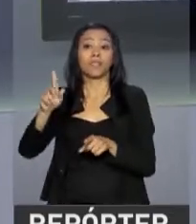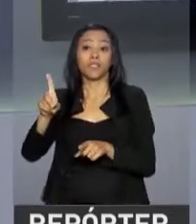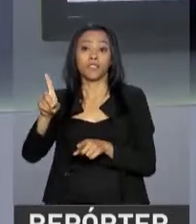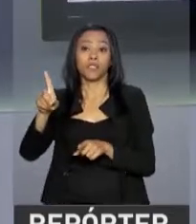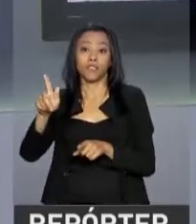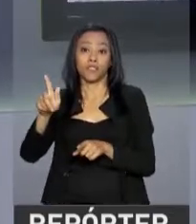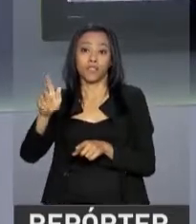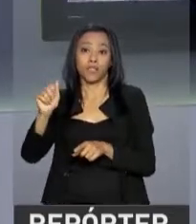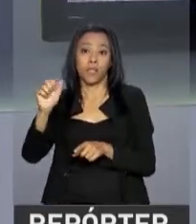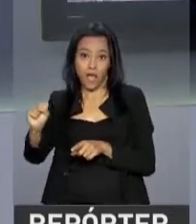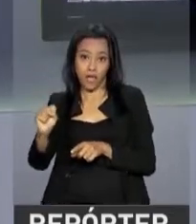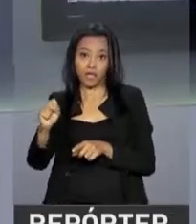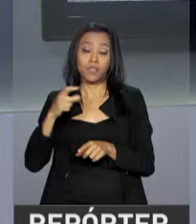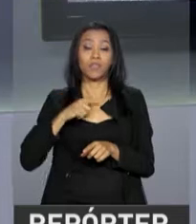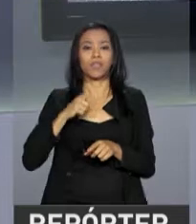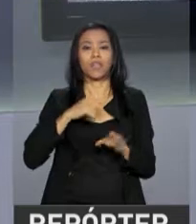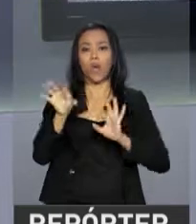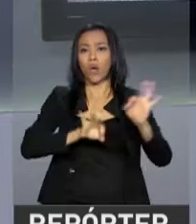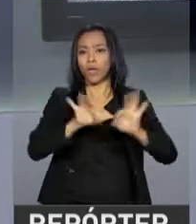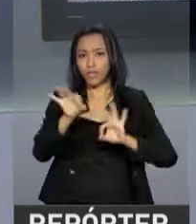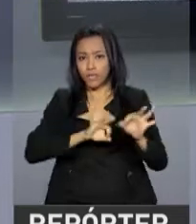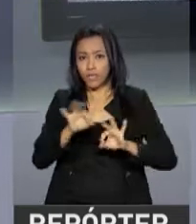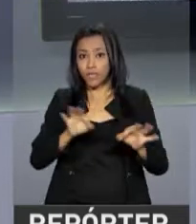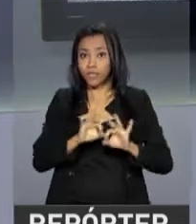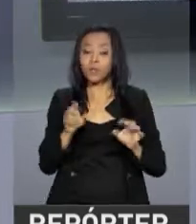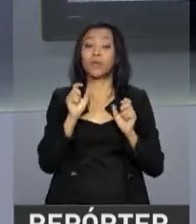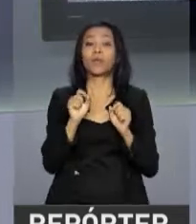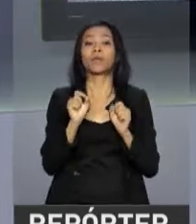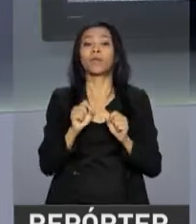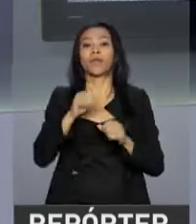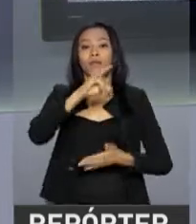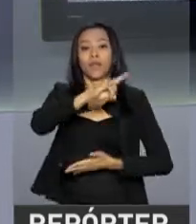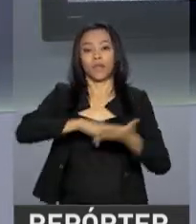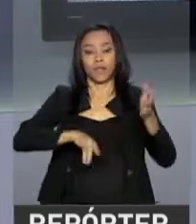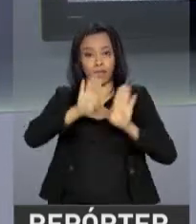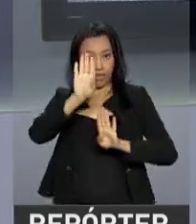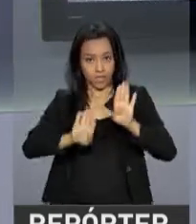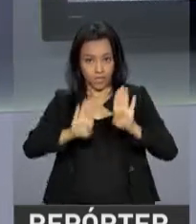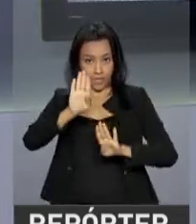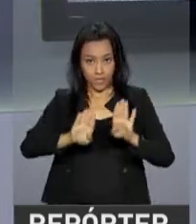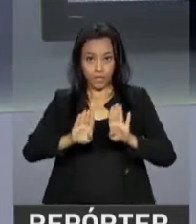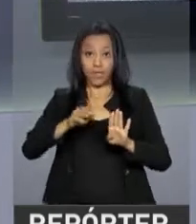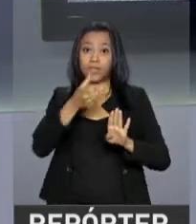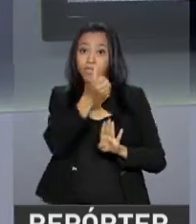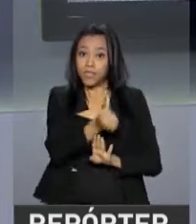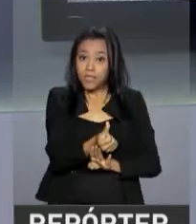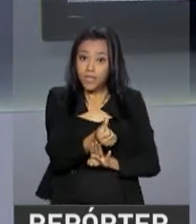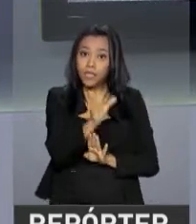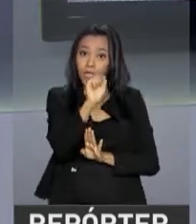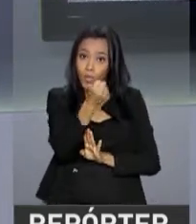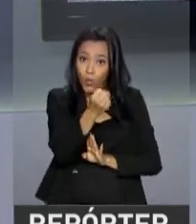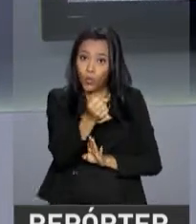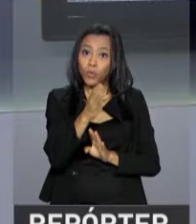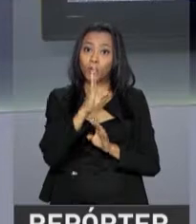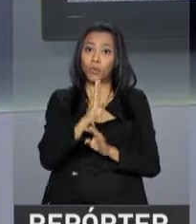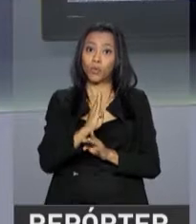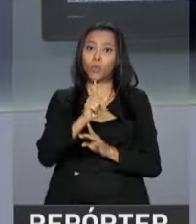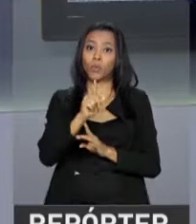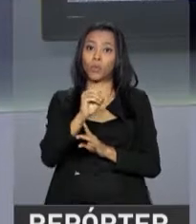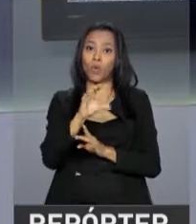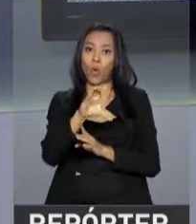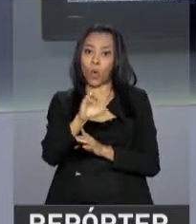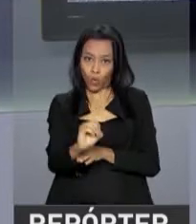hoje no Rio de Janeiro a 15ª rodada de licitações. São oferecidos 68 blocos marítimos e terrestres